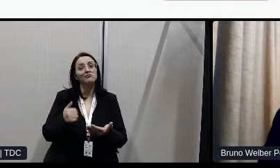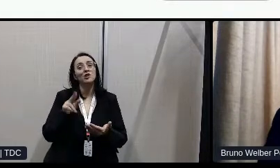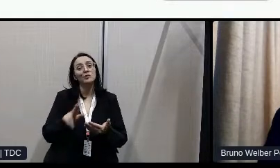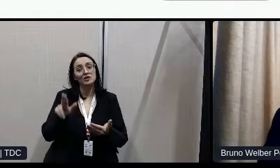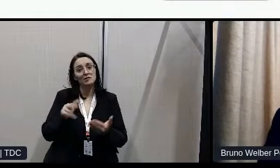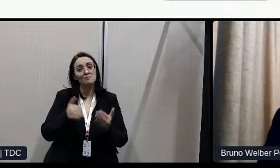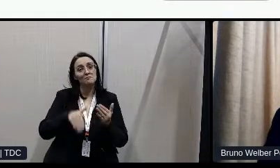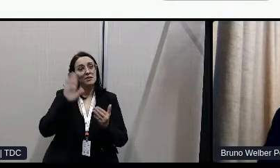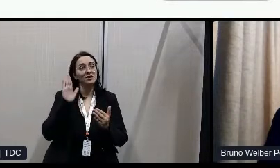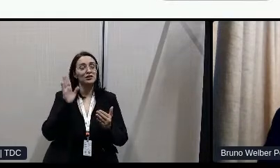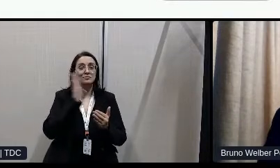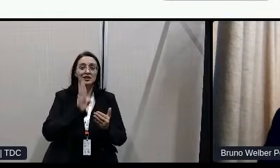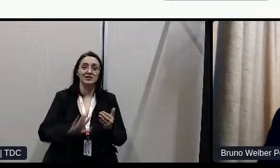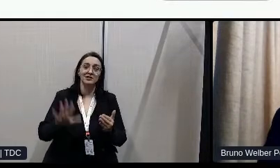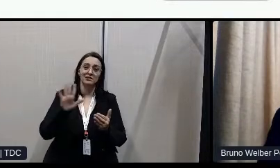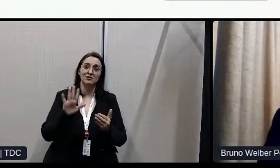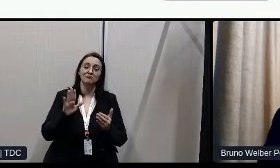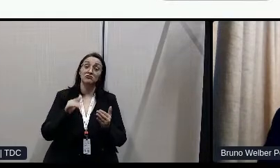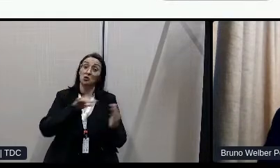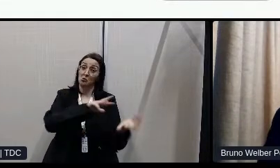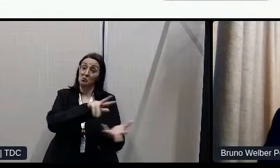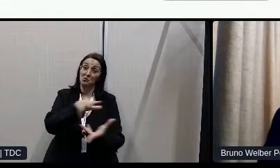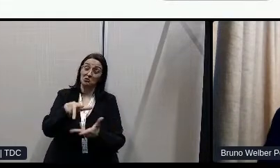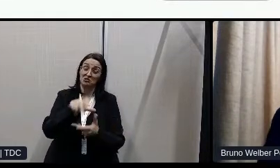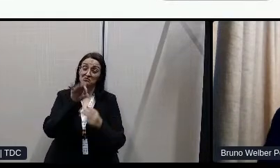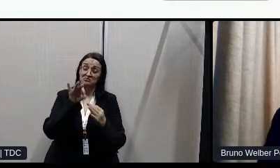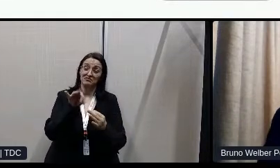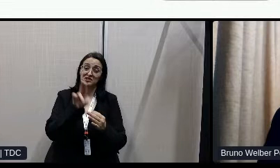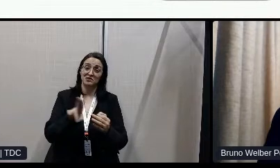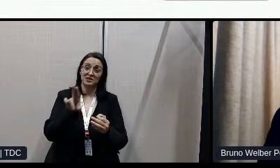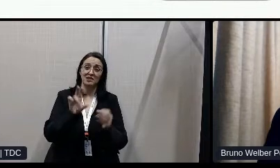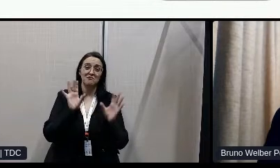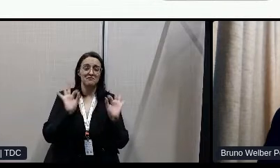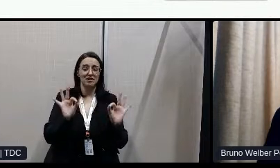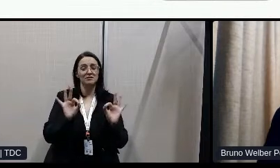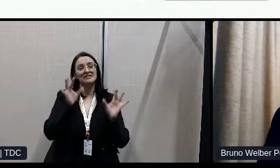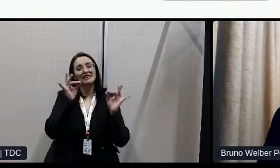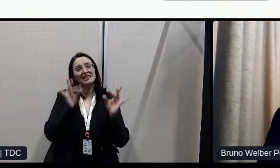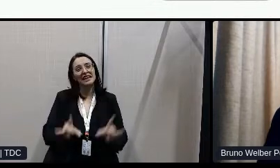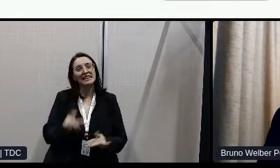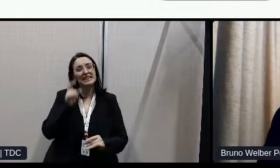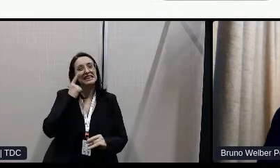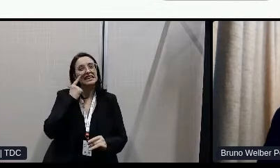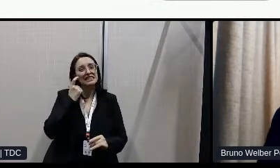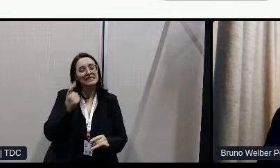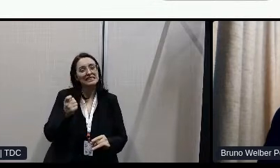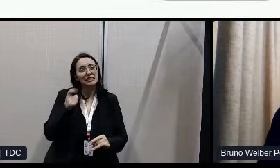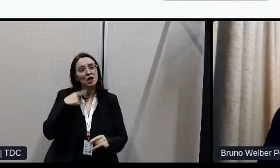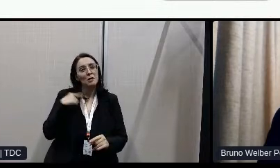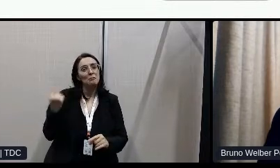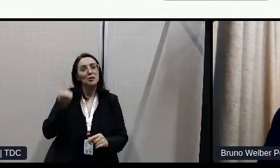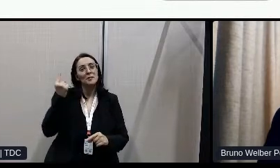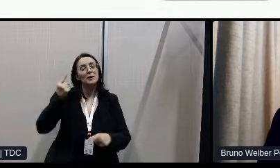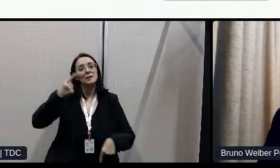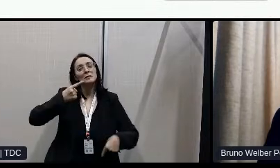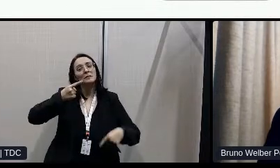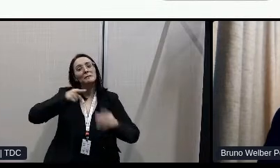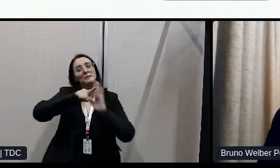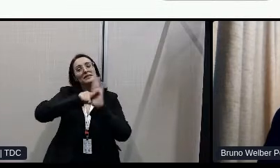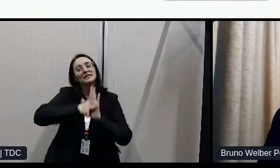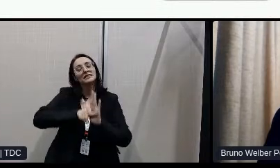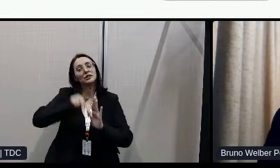Brasil, seguindo a tendência mundial. Inclusive, um detalhe curioso, quando a gente fez a primeira pesquisa de usuários,